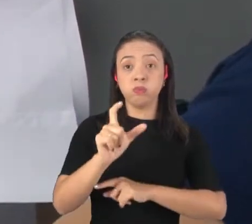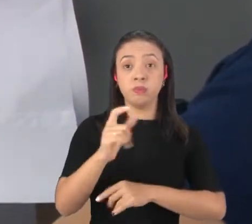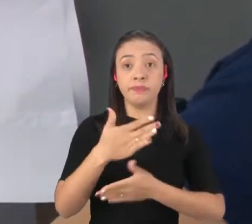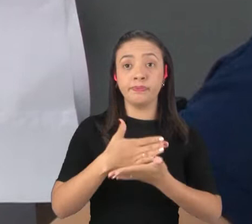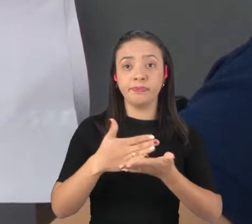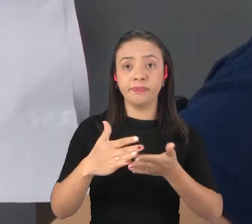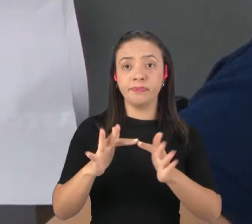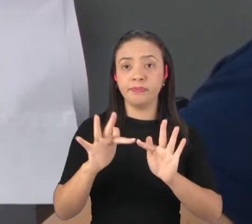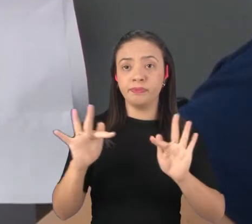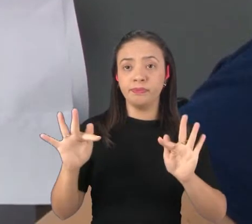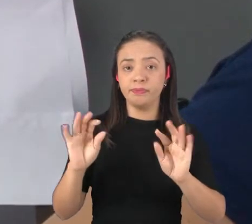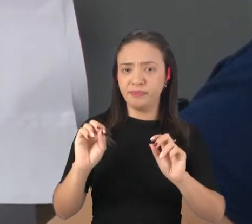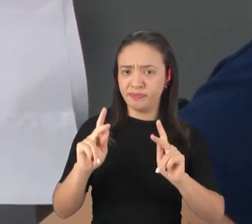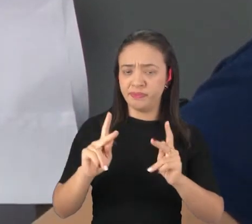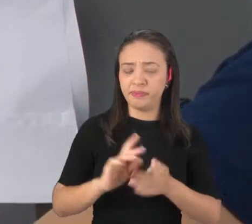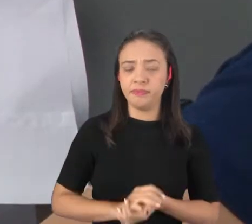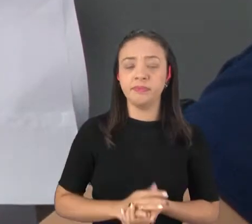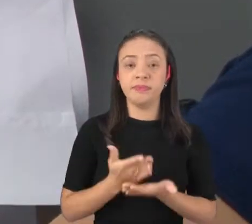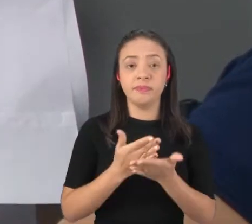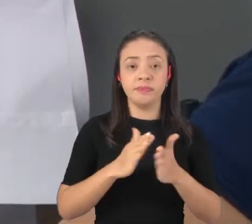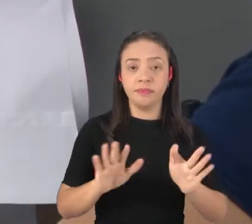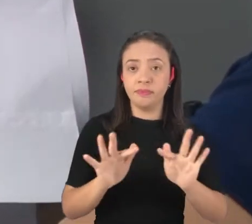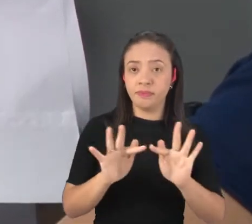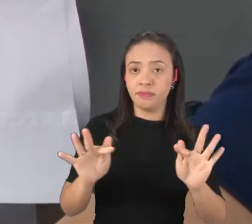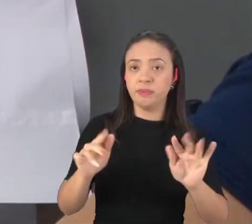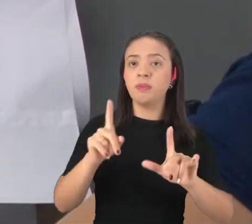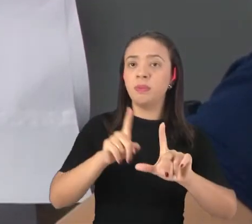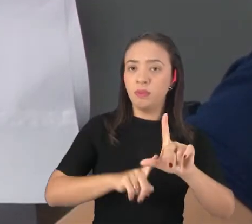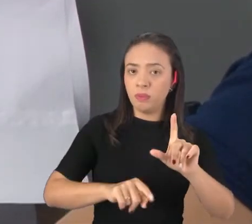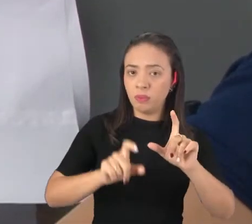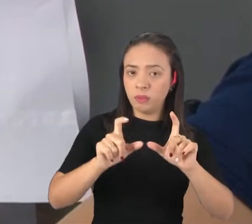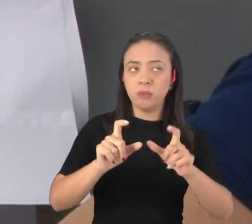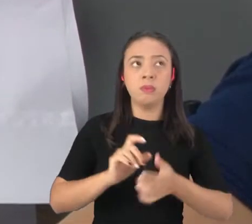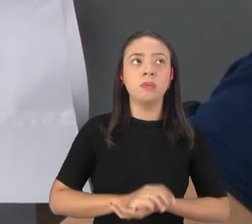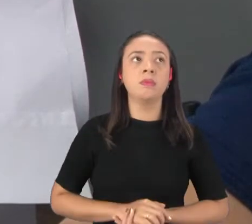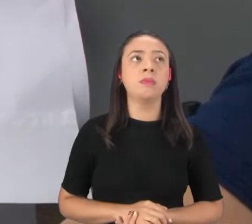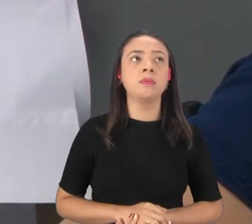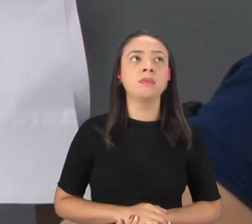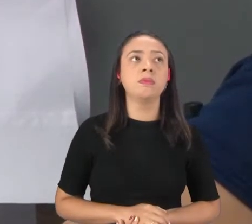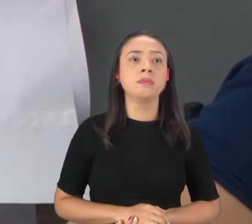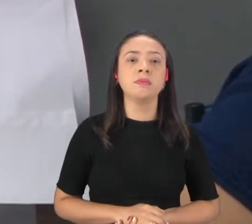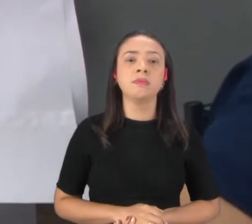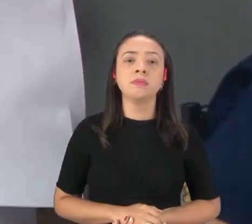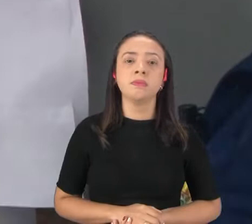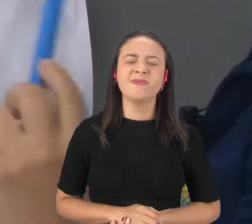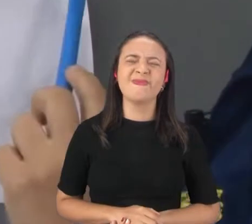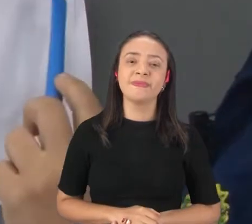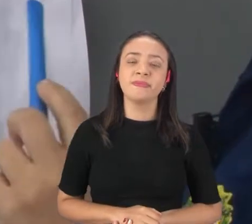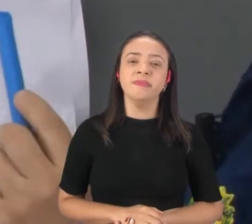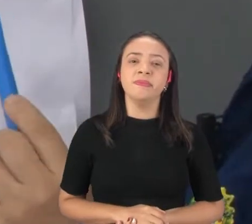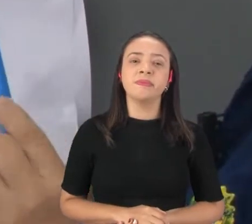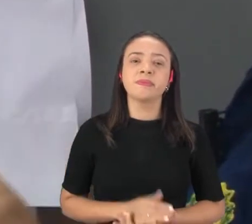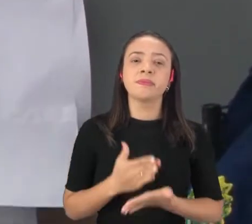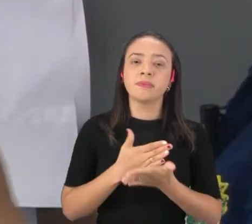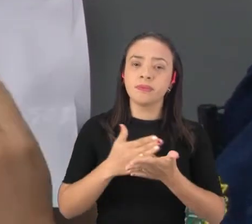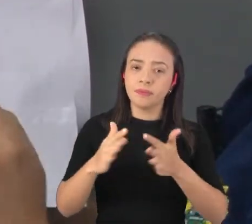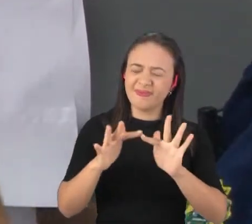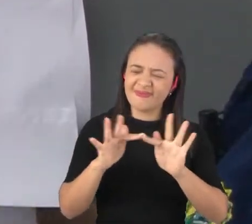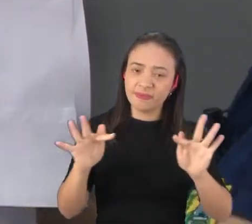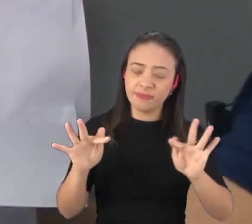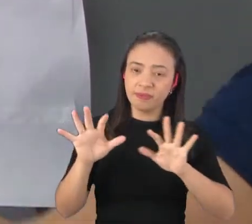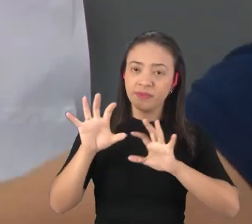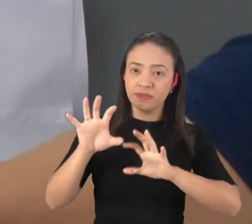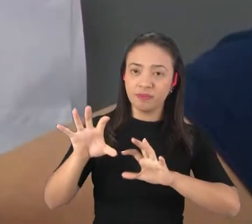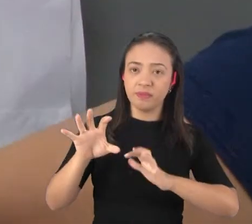frase, ó, ok? Terminou a frase, ó, letra maiúscula, ok? Não é letra minúscula, início de frase. E fica